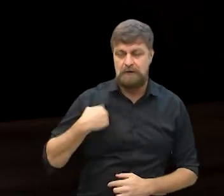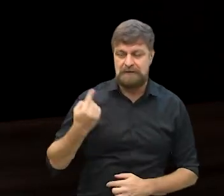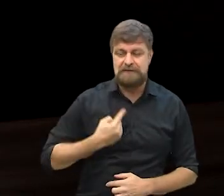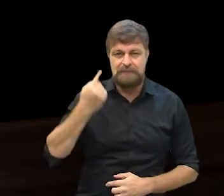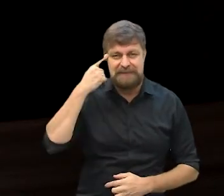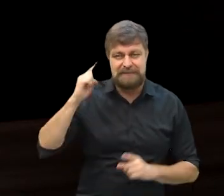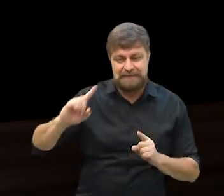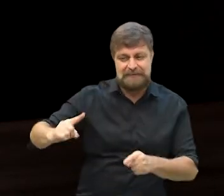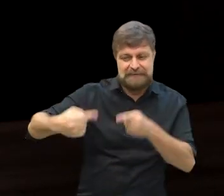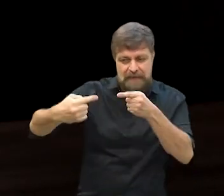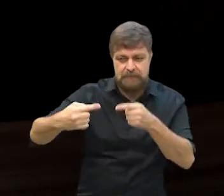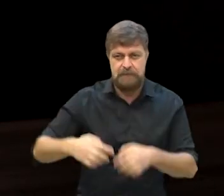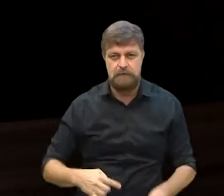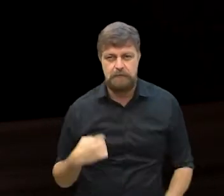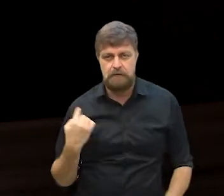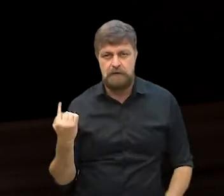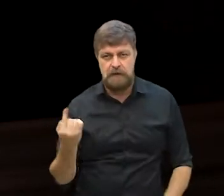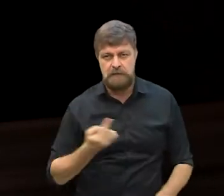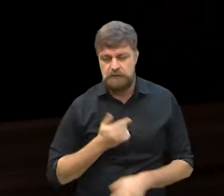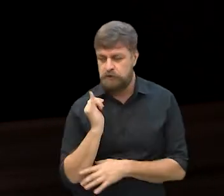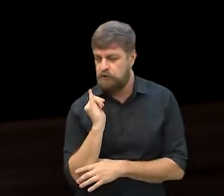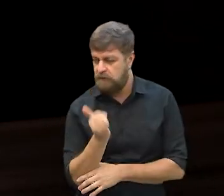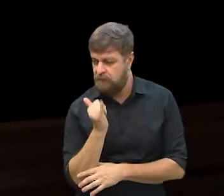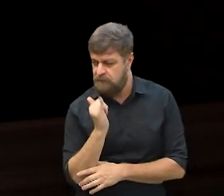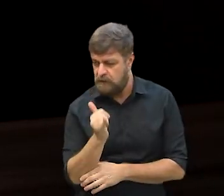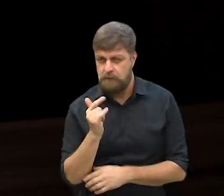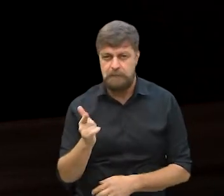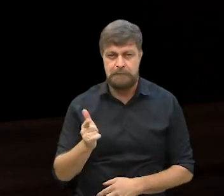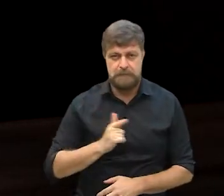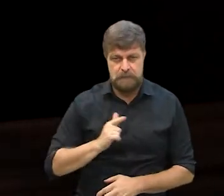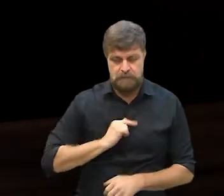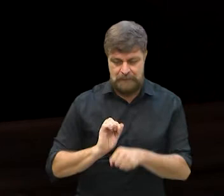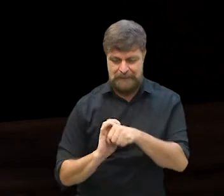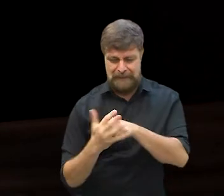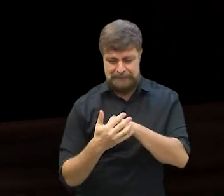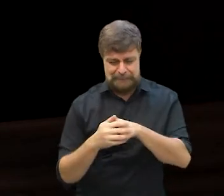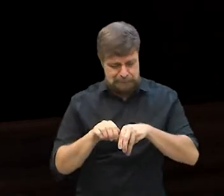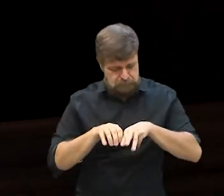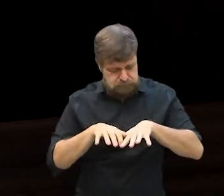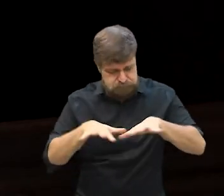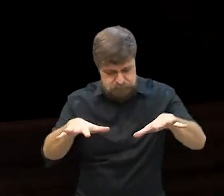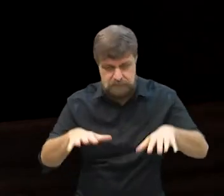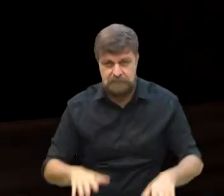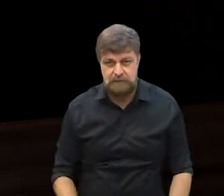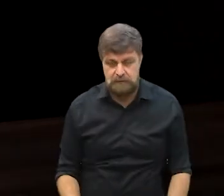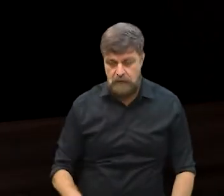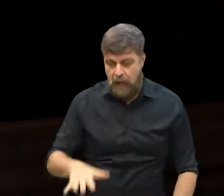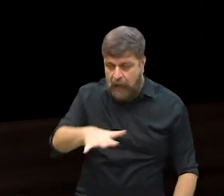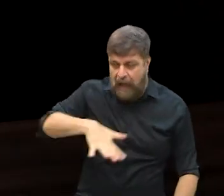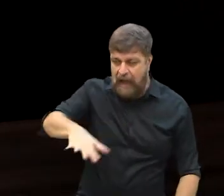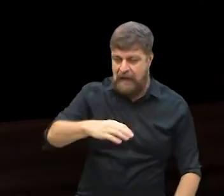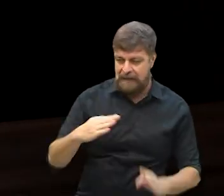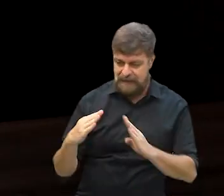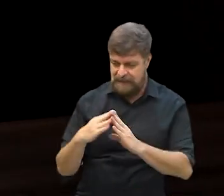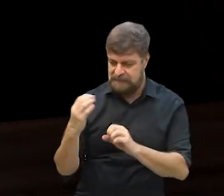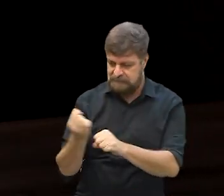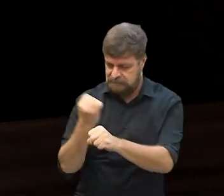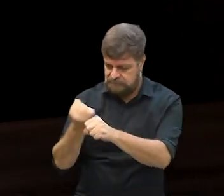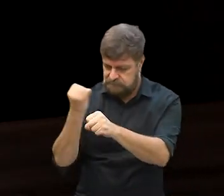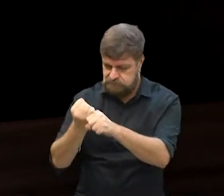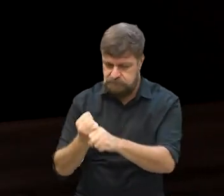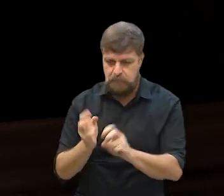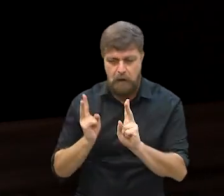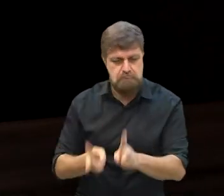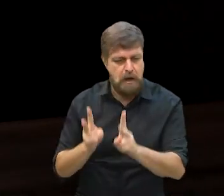fala em desafios, Fernando, a gente falou até então, independente da pandemia, o mercado da construção civil teve